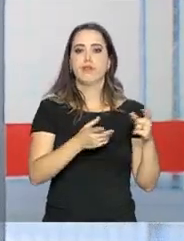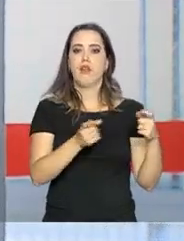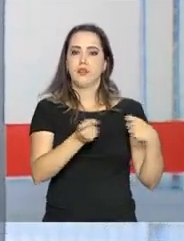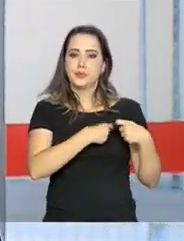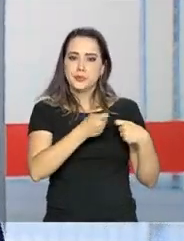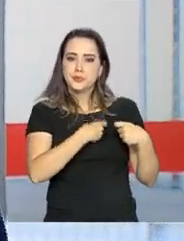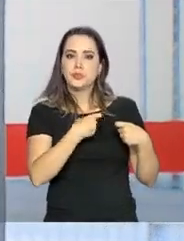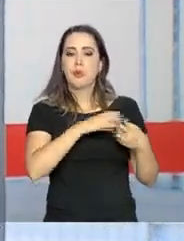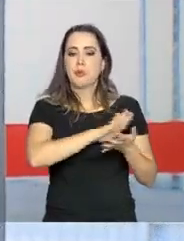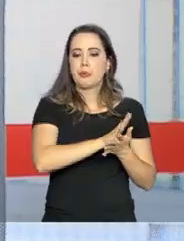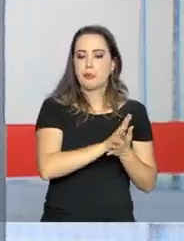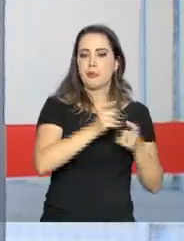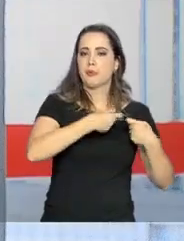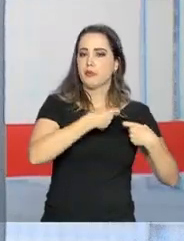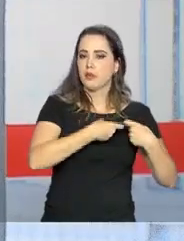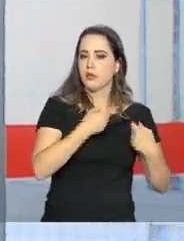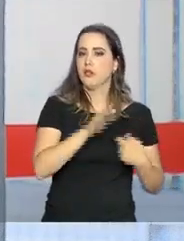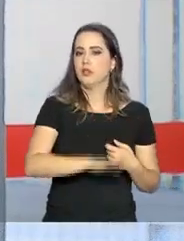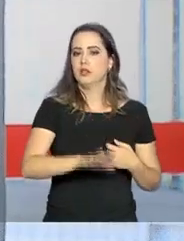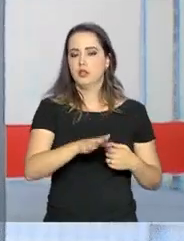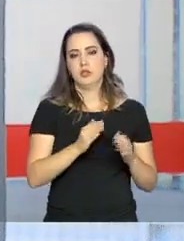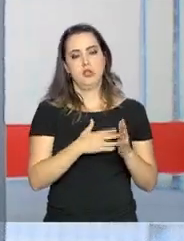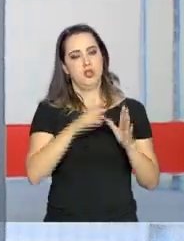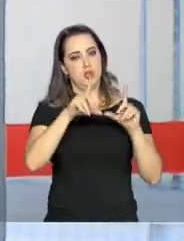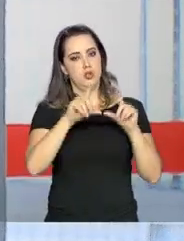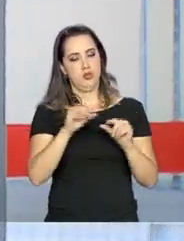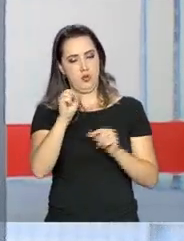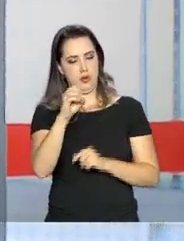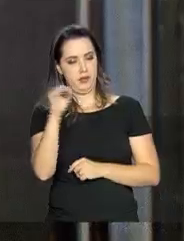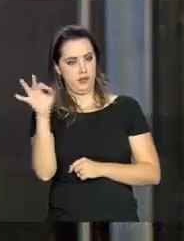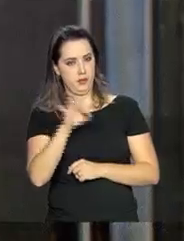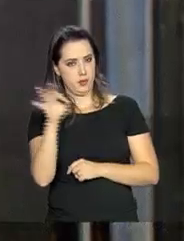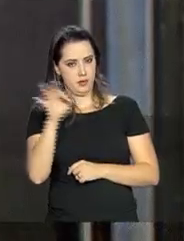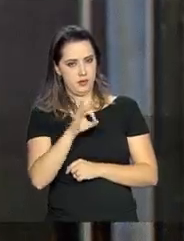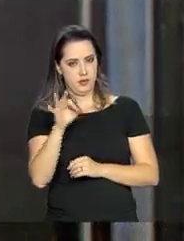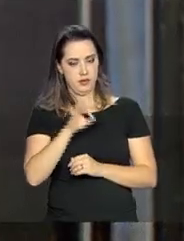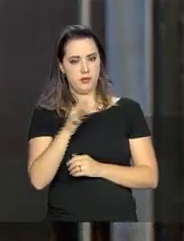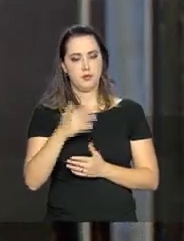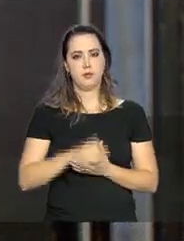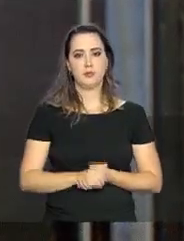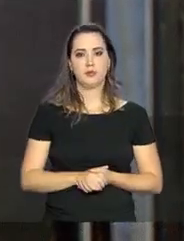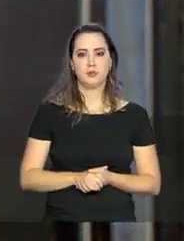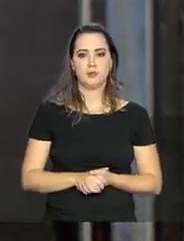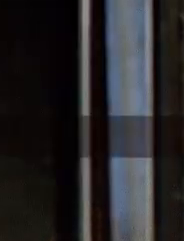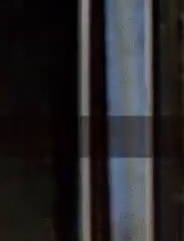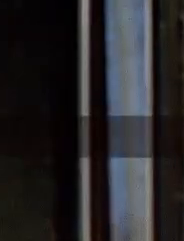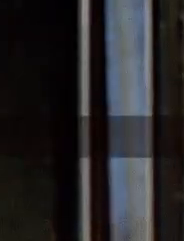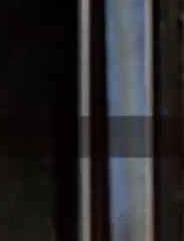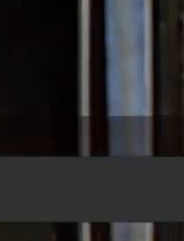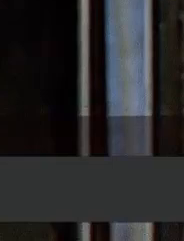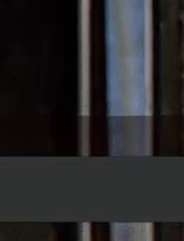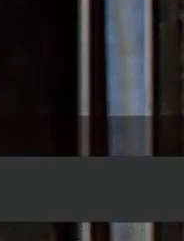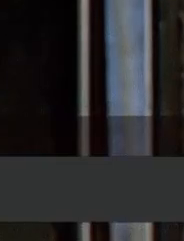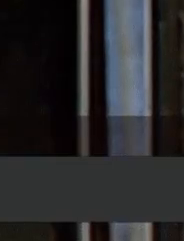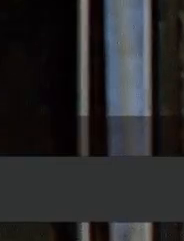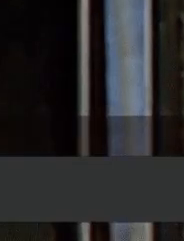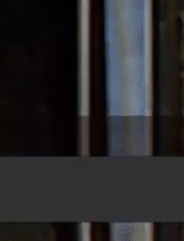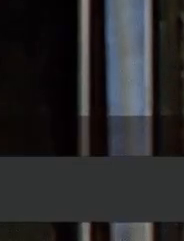denúncias de exploração sexual contra crianças e adolescentes. Una víctima de explotación sexual son muchas las